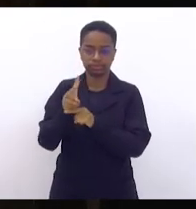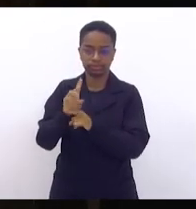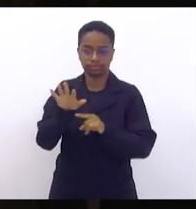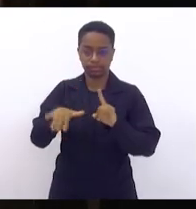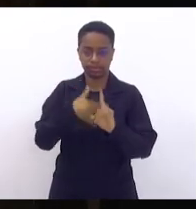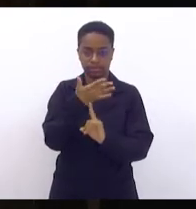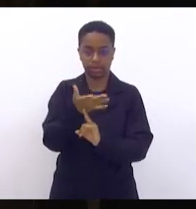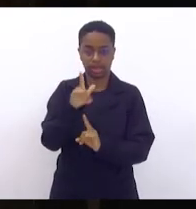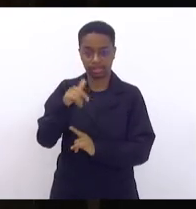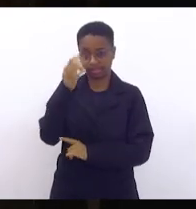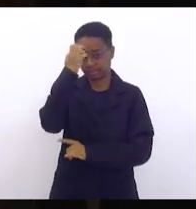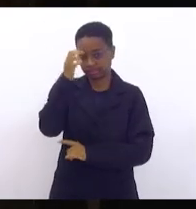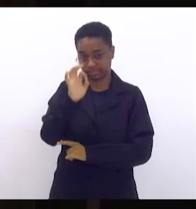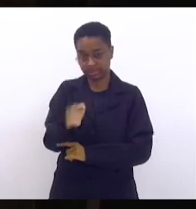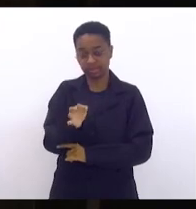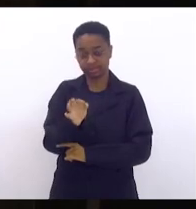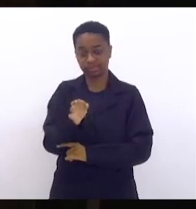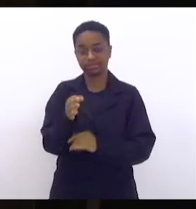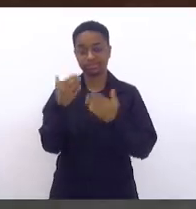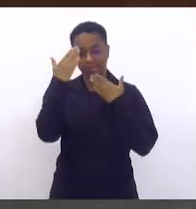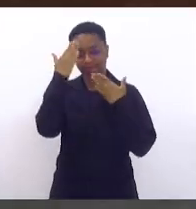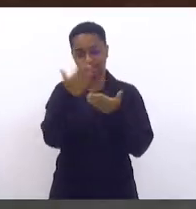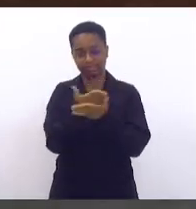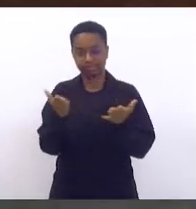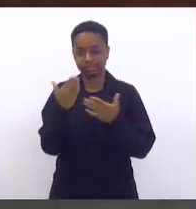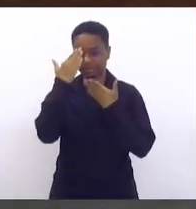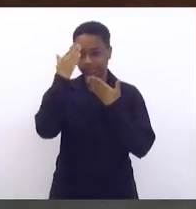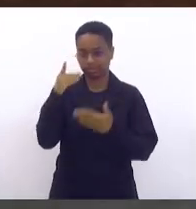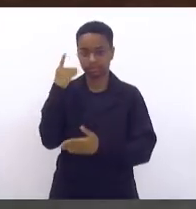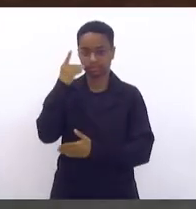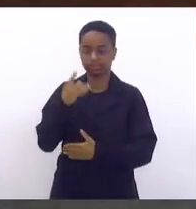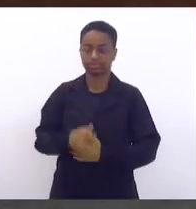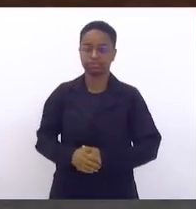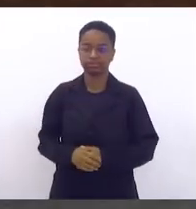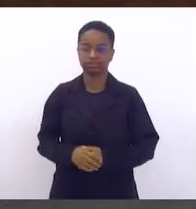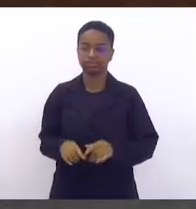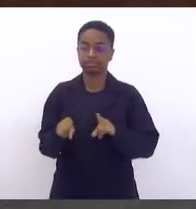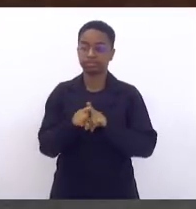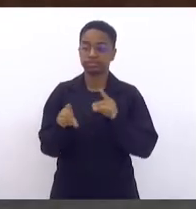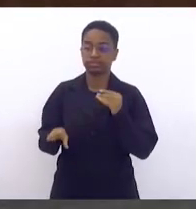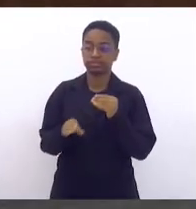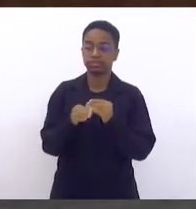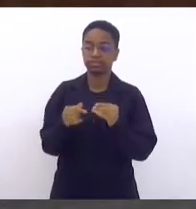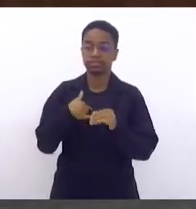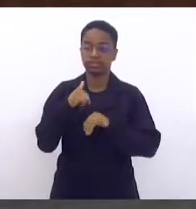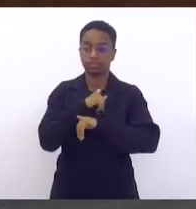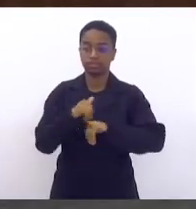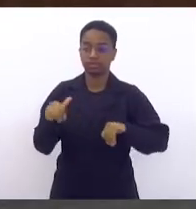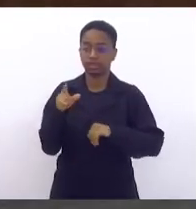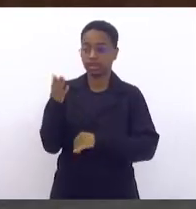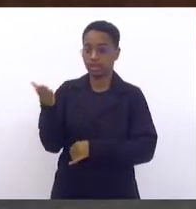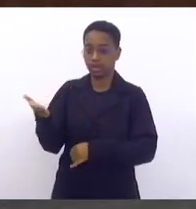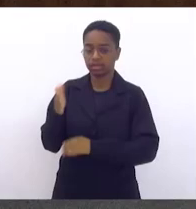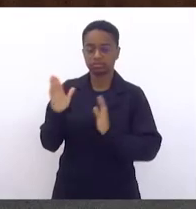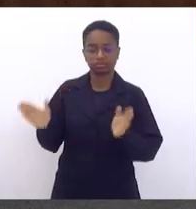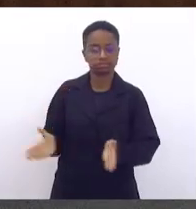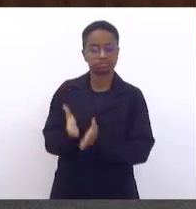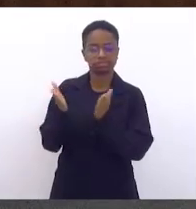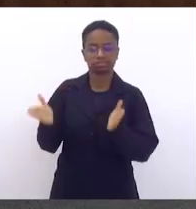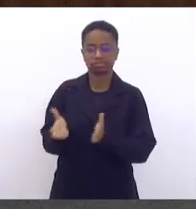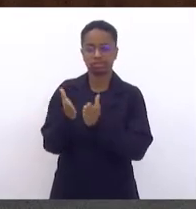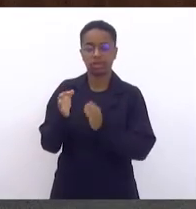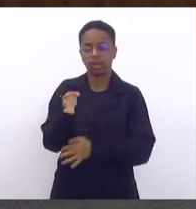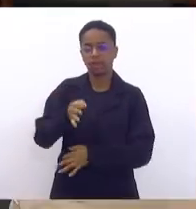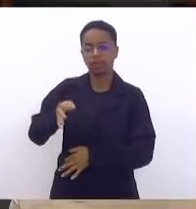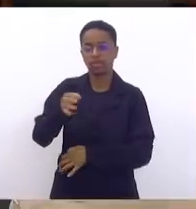Obrigado a todos e só para complementar dizer que o Edson é um dos maiores incentivadores da